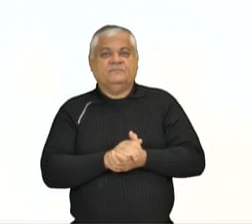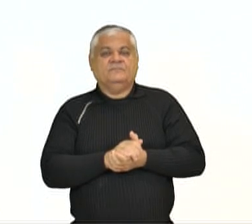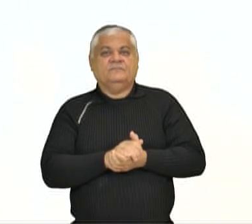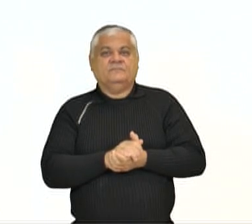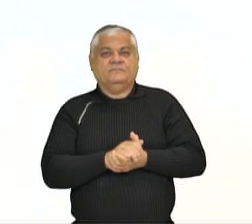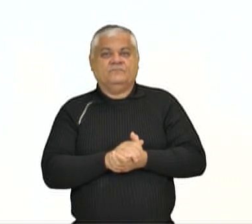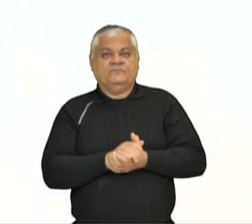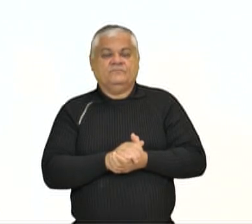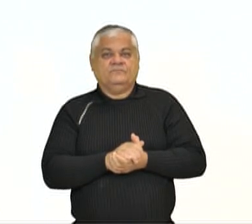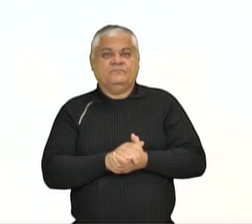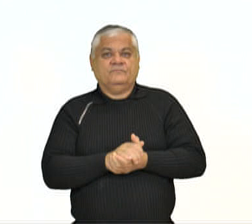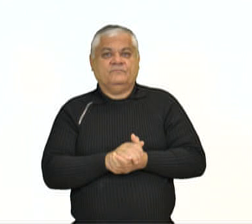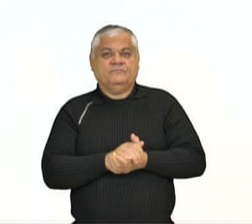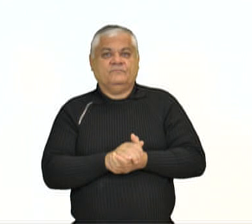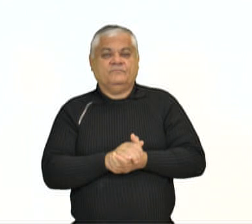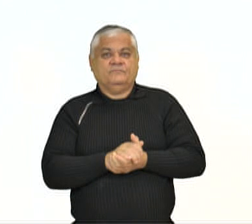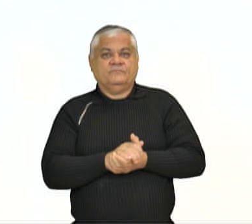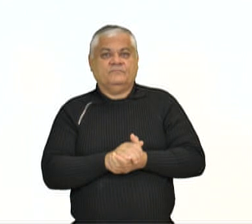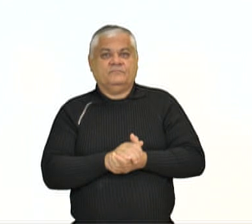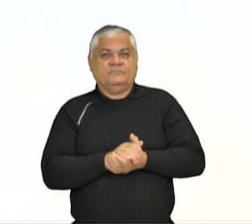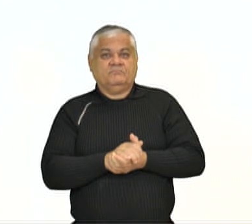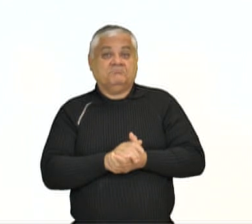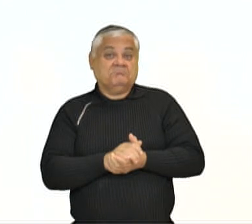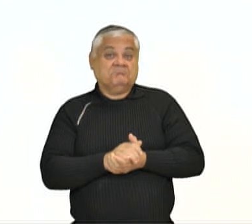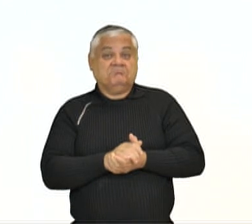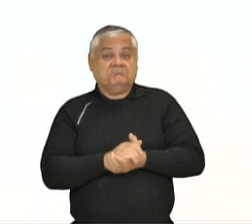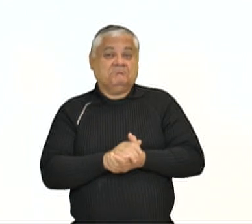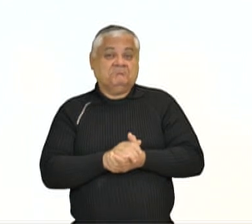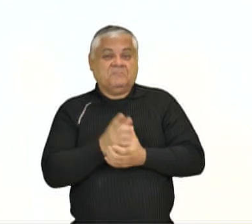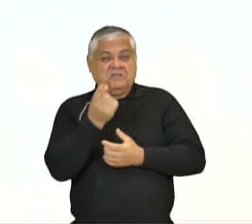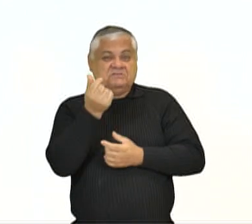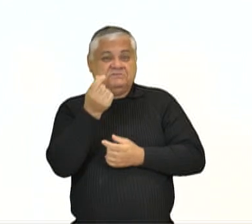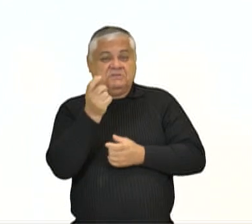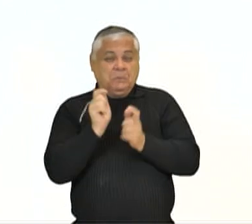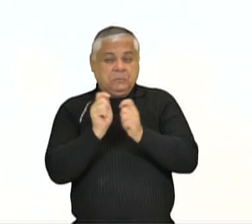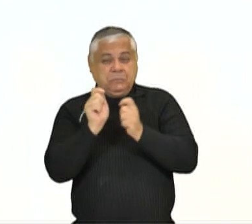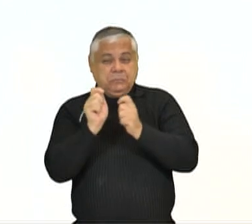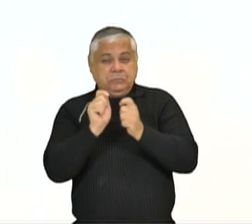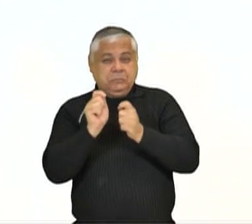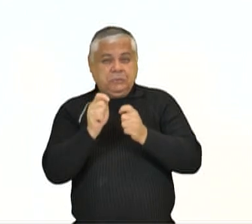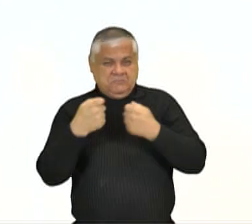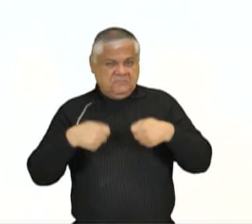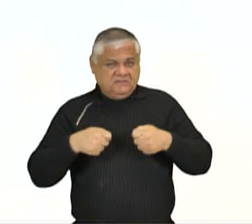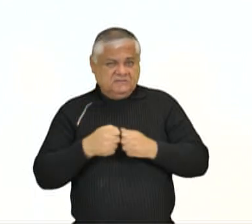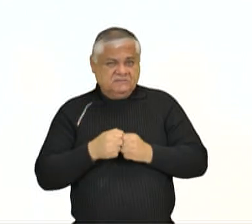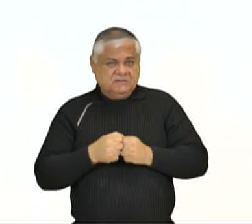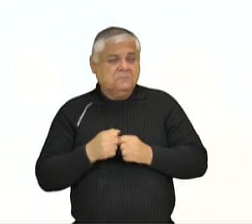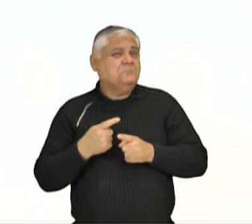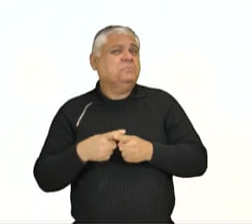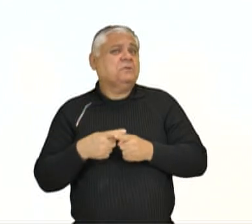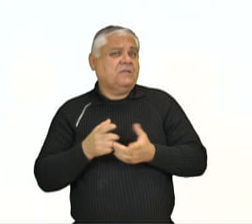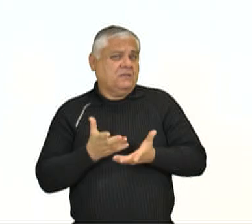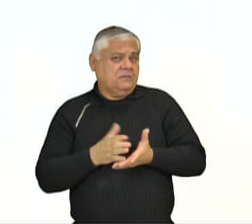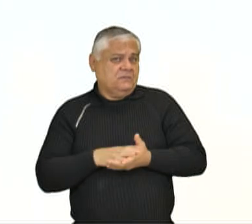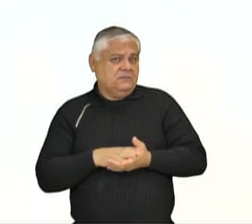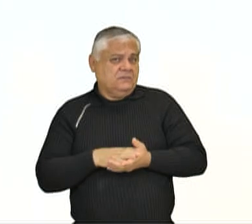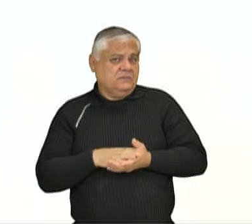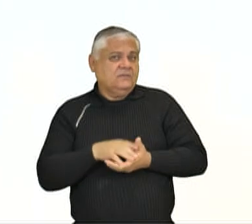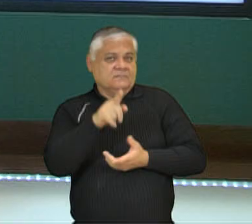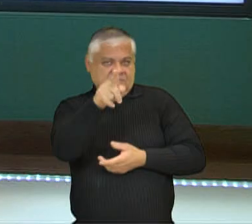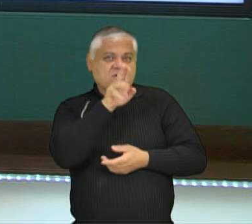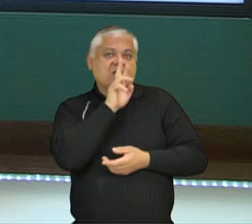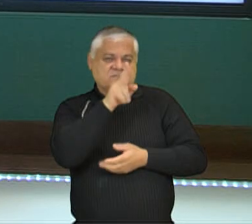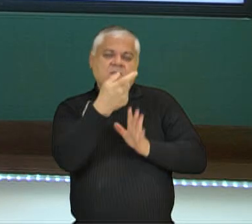first conditional sentence. É necessário economizar dinheiro? Por quê? Por que não? Eu quero que vocês escrevam a tua